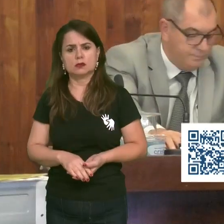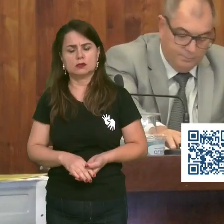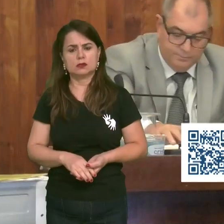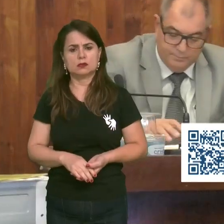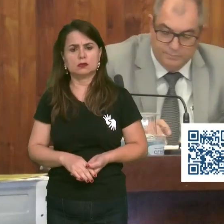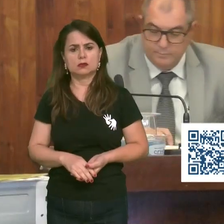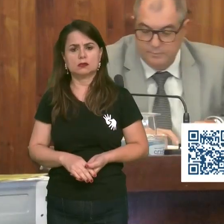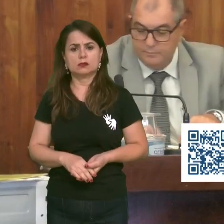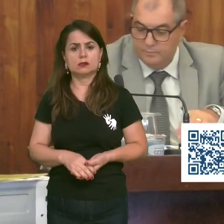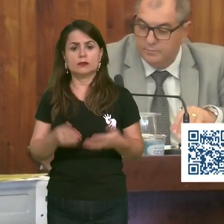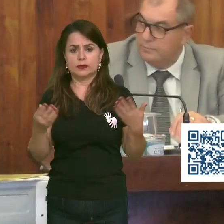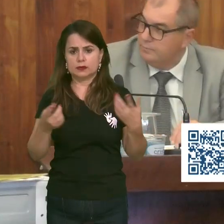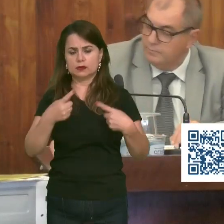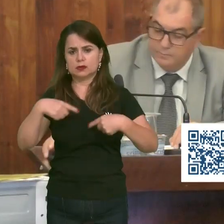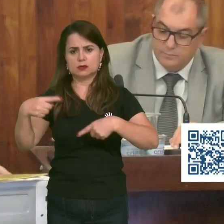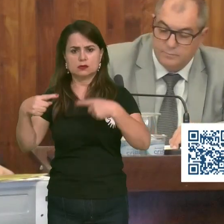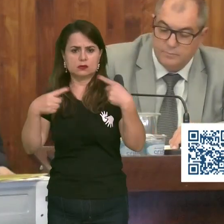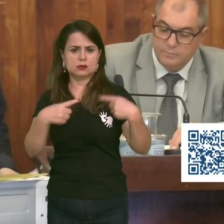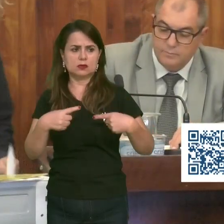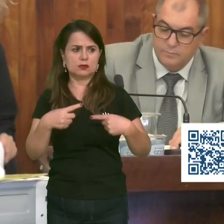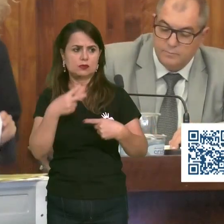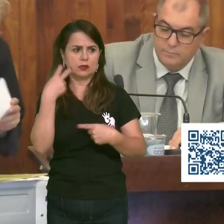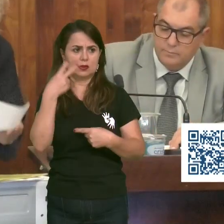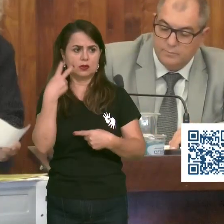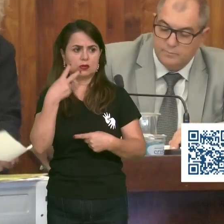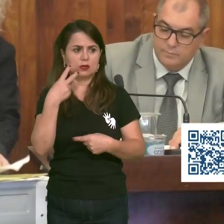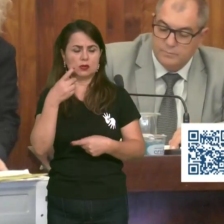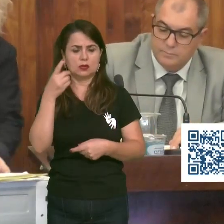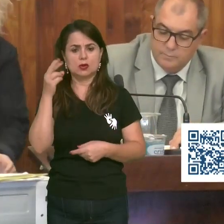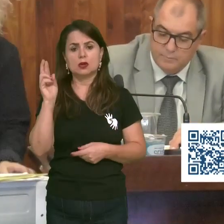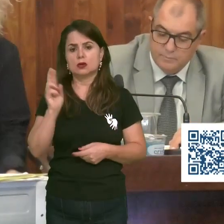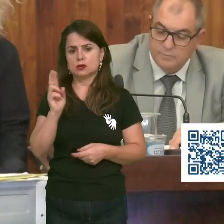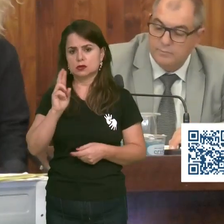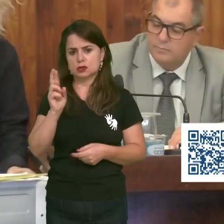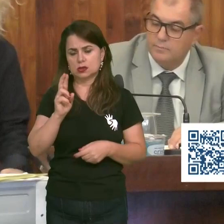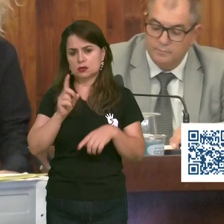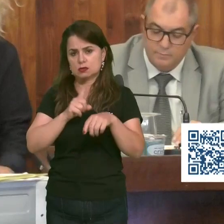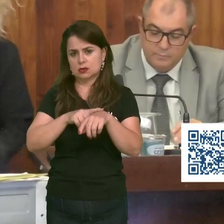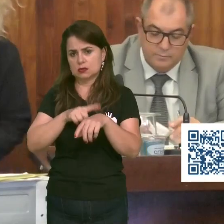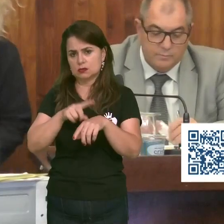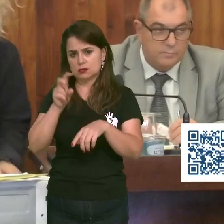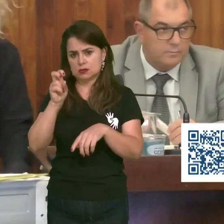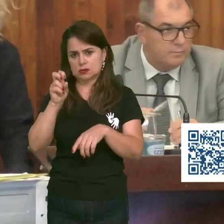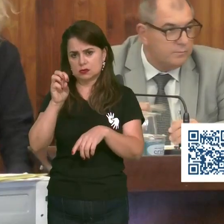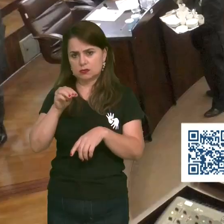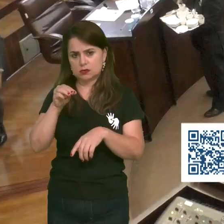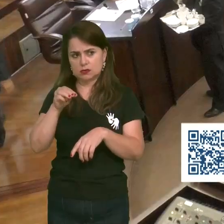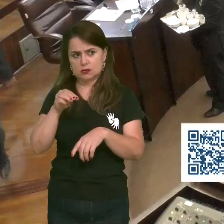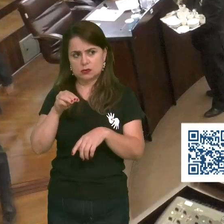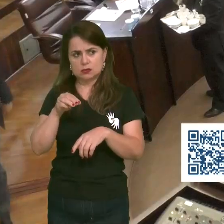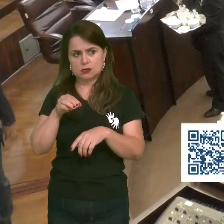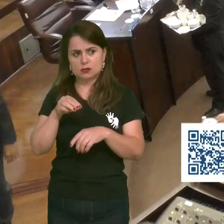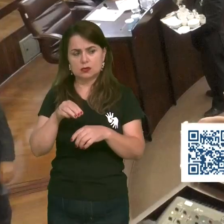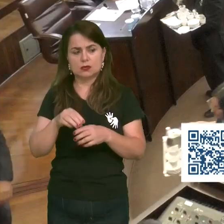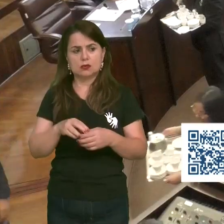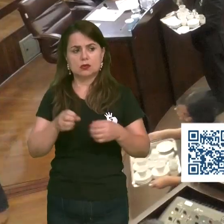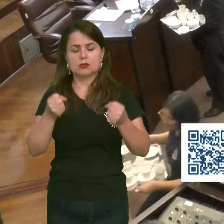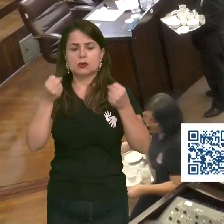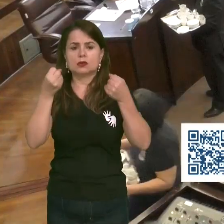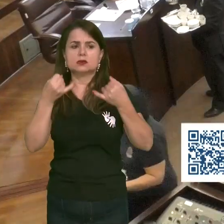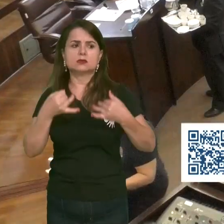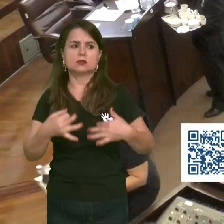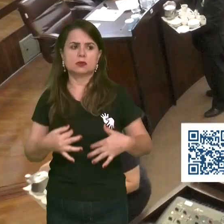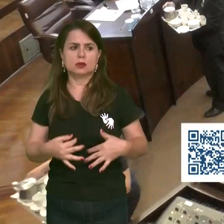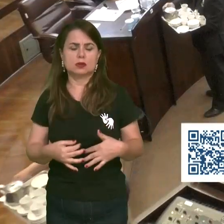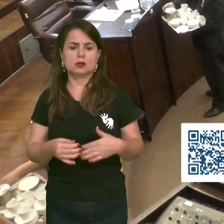requerimento está em discussão escrito o seu autor Vereador Rogerinho que dispõe na forma geral de 5 minutos para falar em